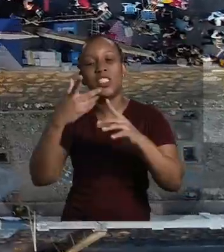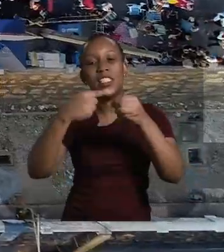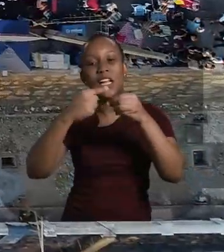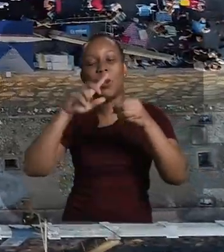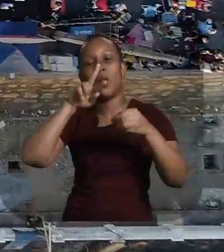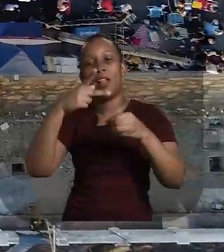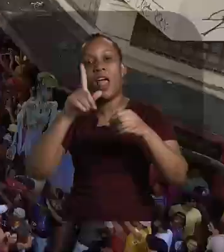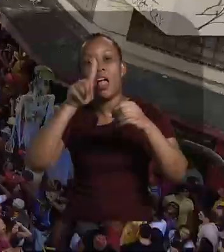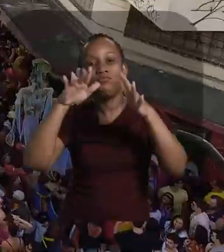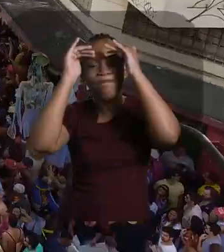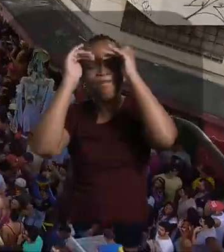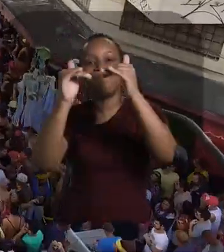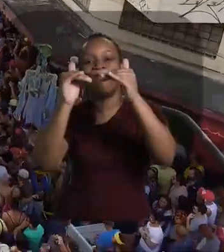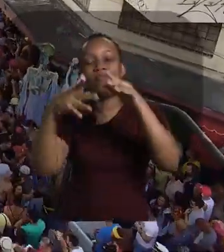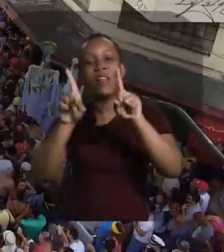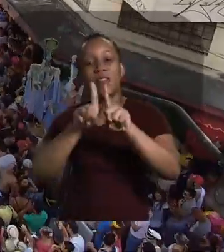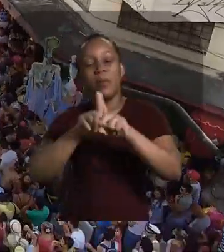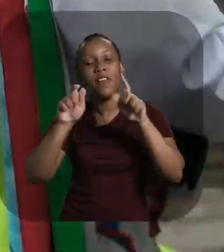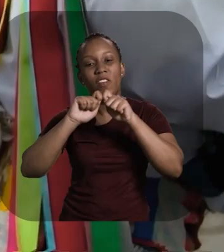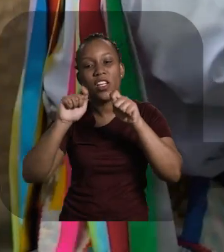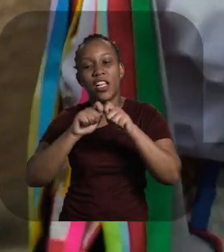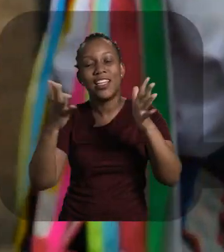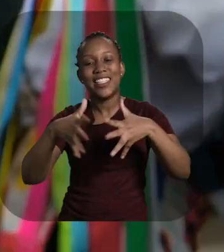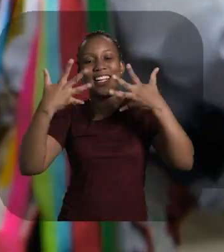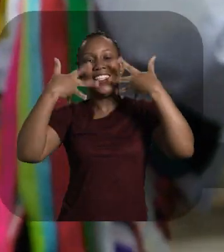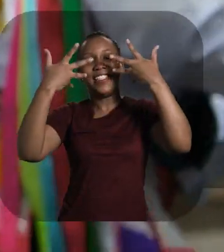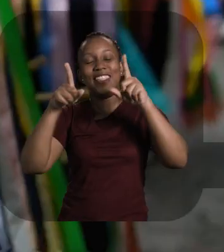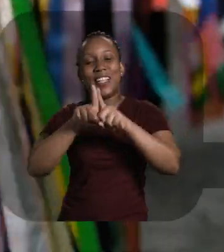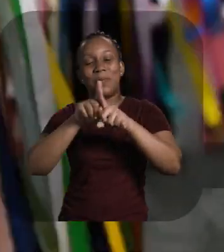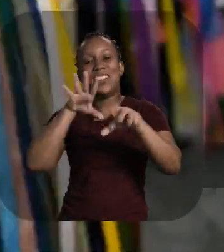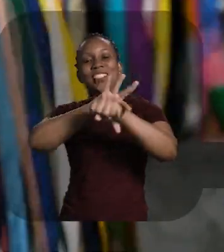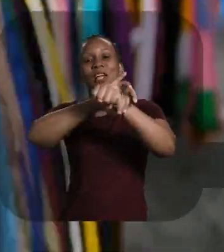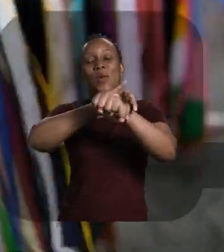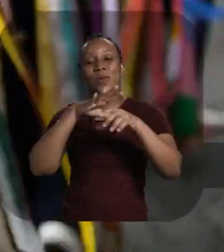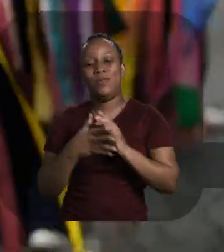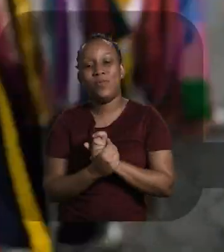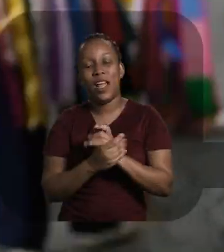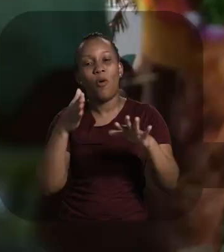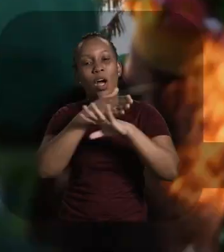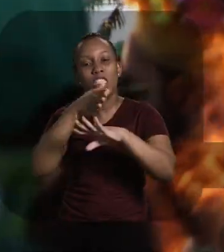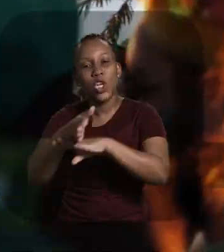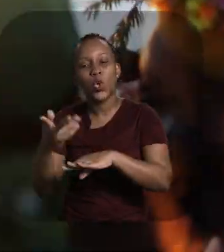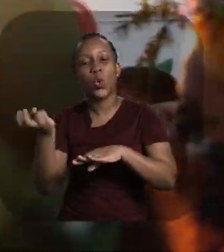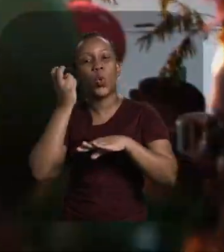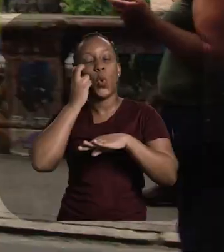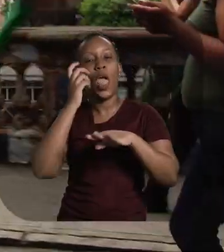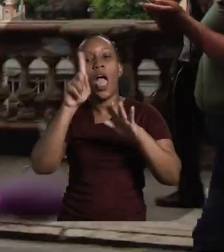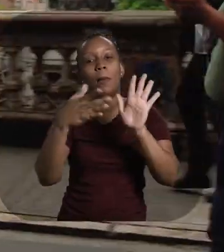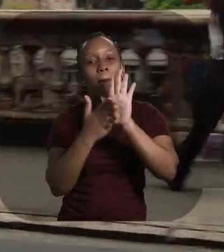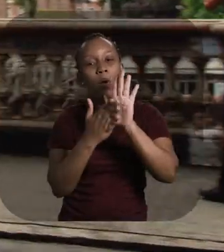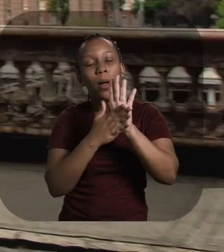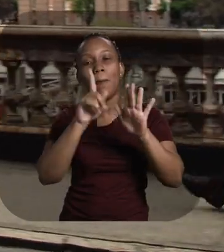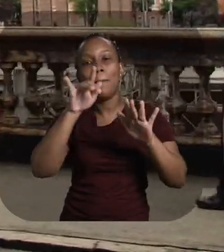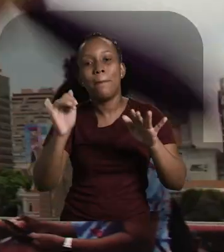artísticas da cidade sejam respeitadas e realizadas com alegria e segurança. O acesso à cultura é uma das